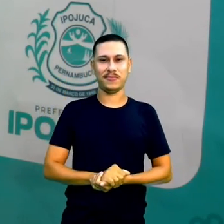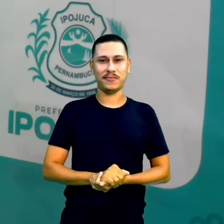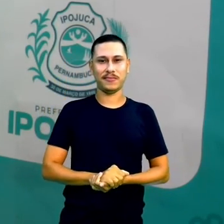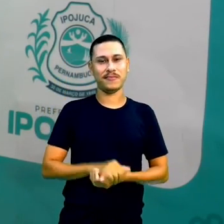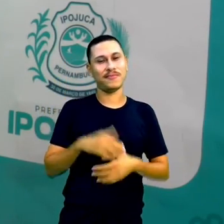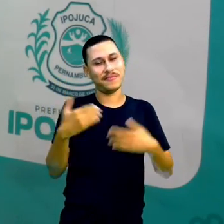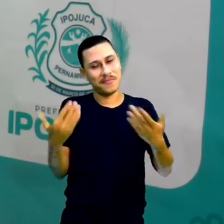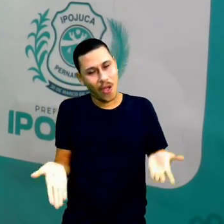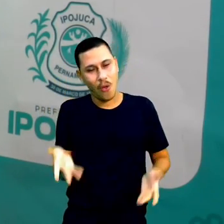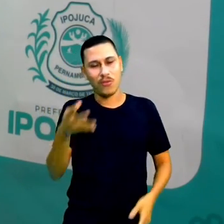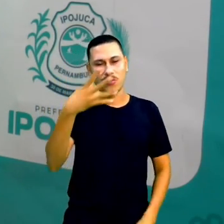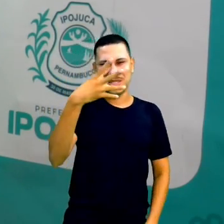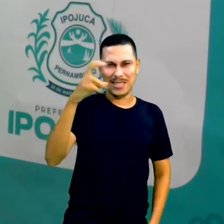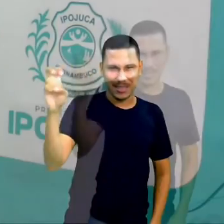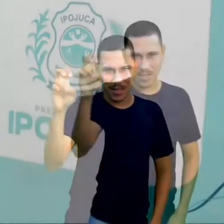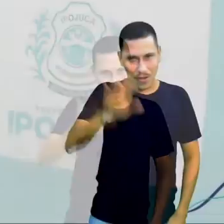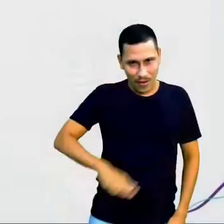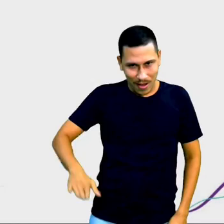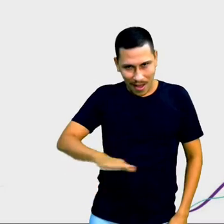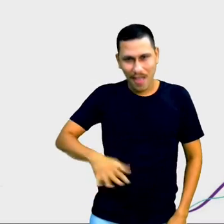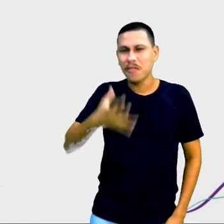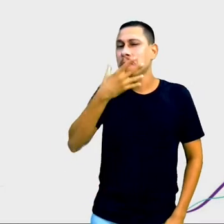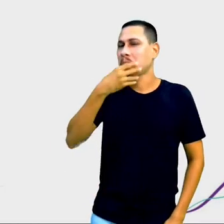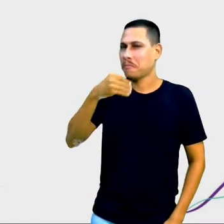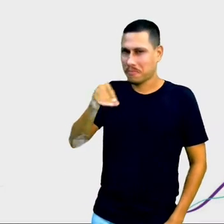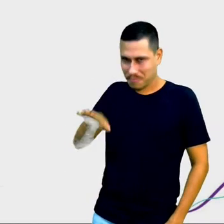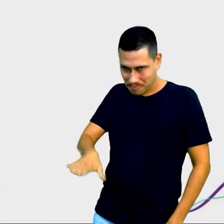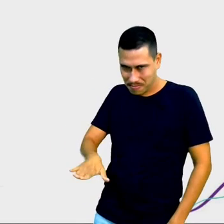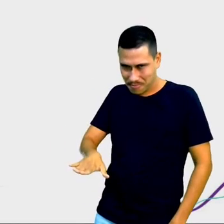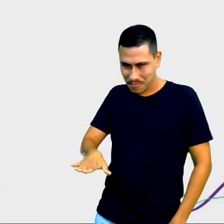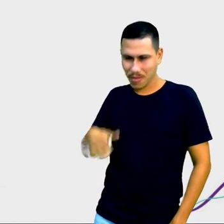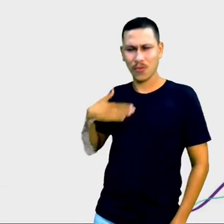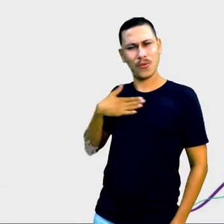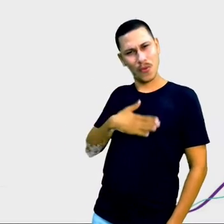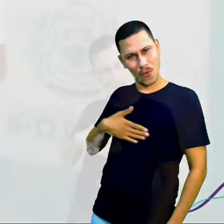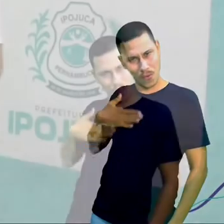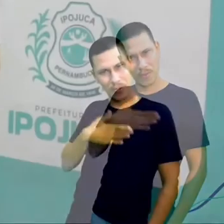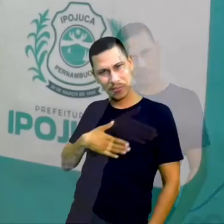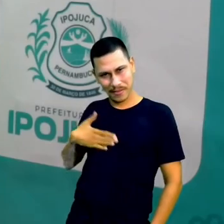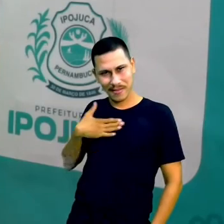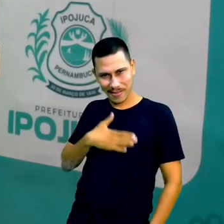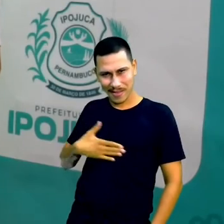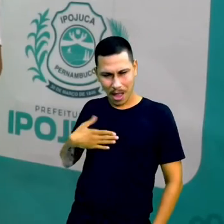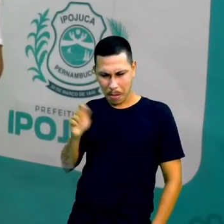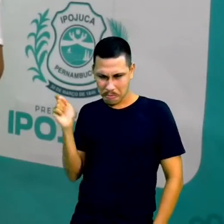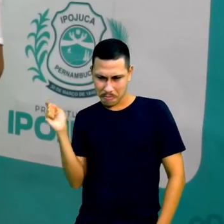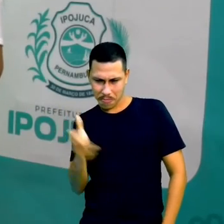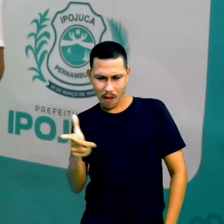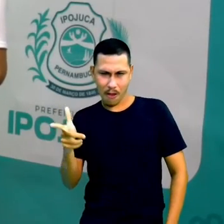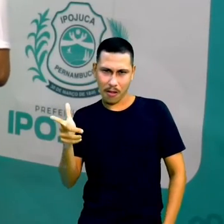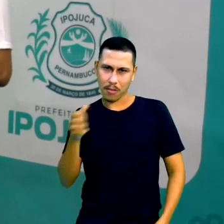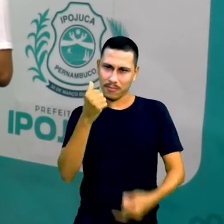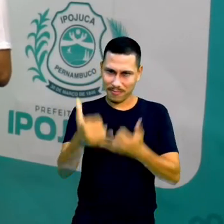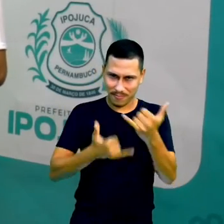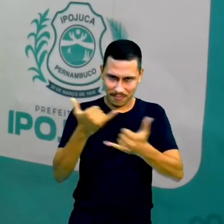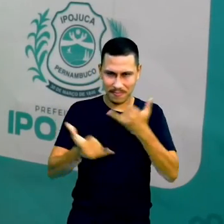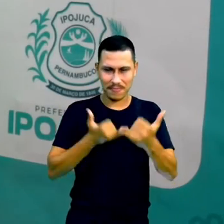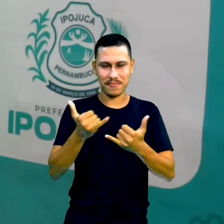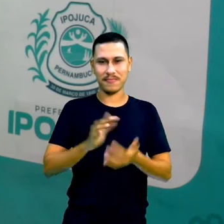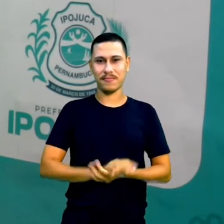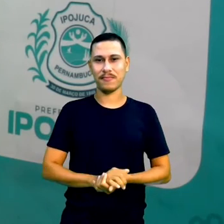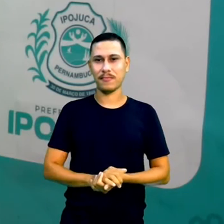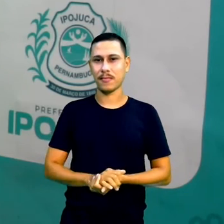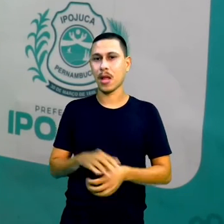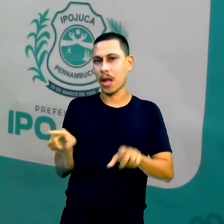45. Então, 45 meninos gostam de brincar de peão. Temos aqui também